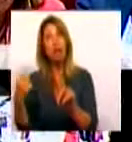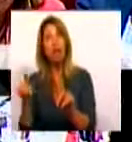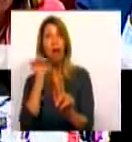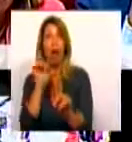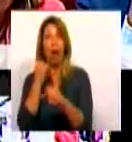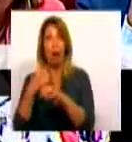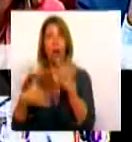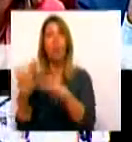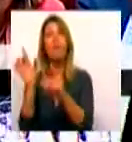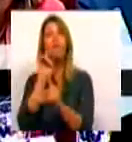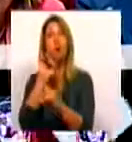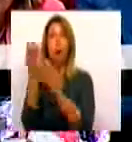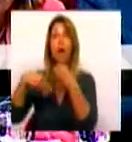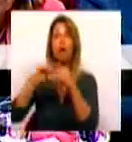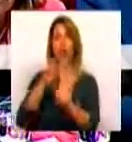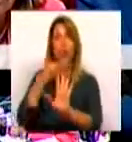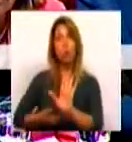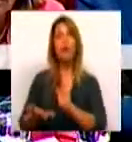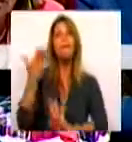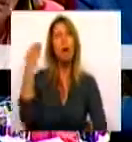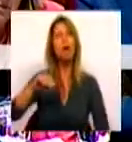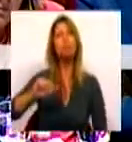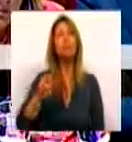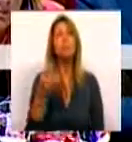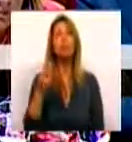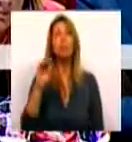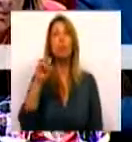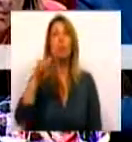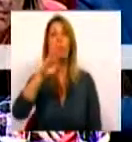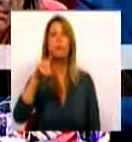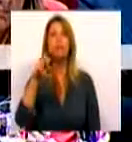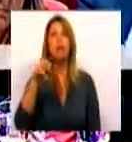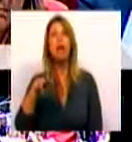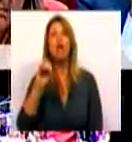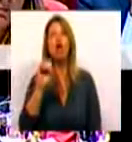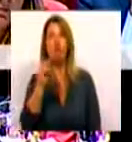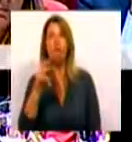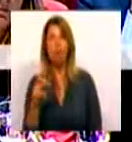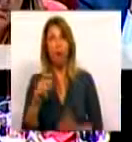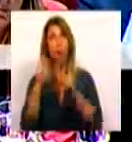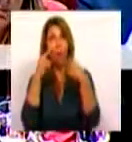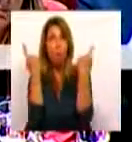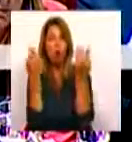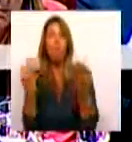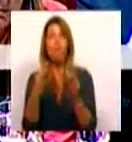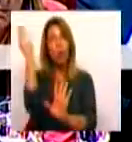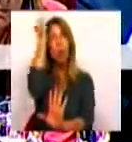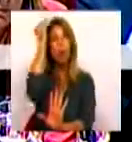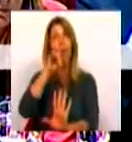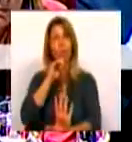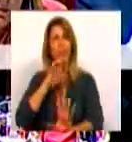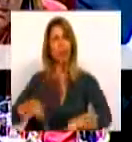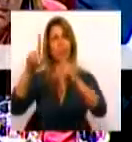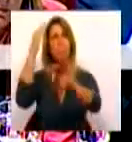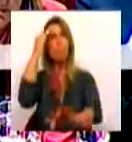acrescentado e de maior conhecimento em Proença Nova, sendo demonstrando que é possível também no interior desenvolver essas capacidades. Como se tem